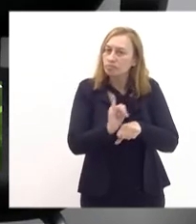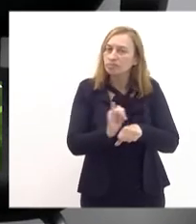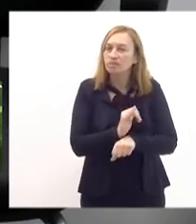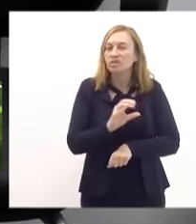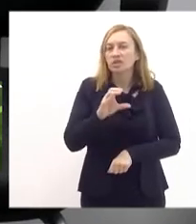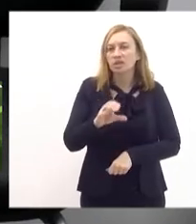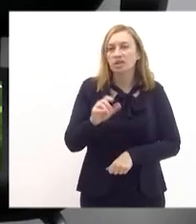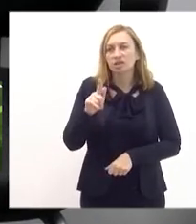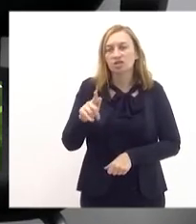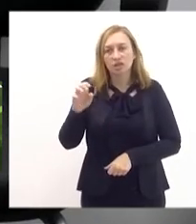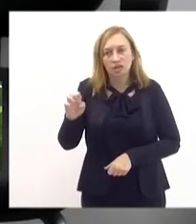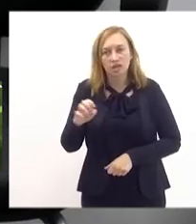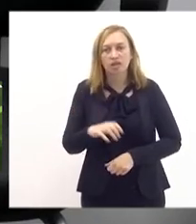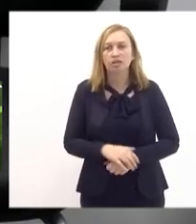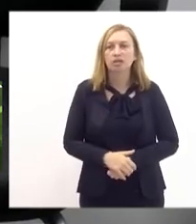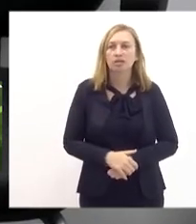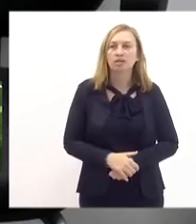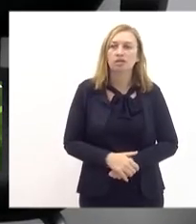CGE pudesse,